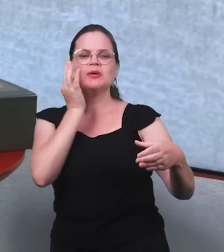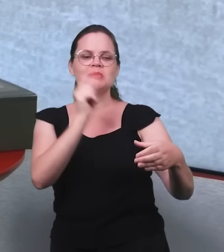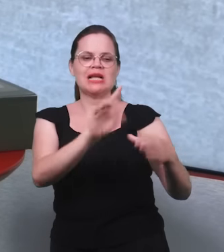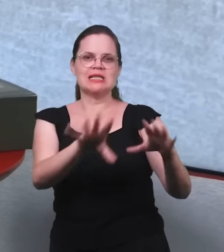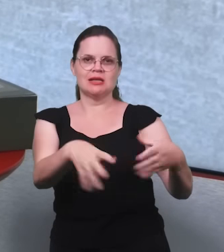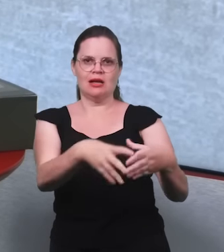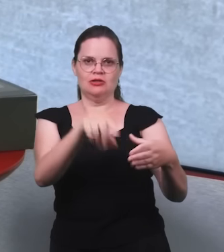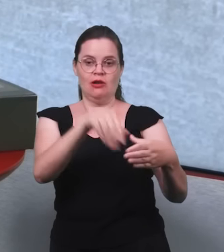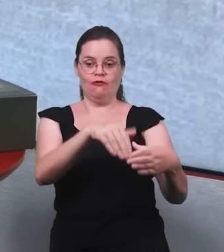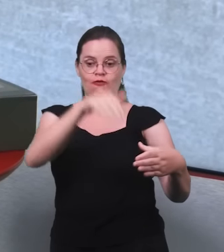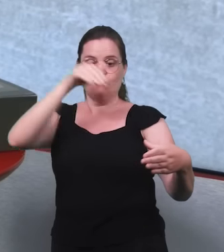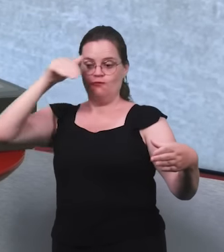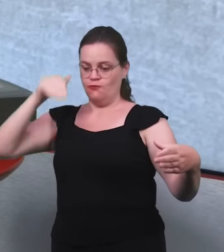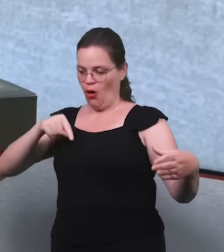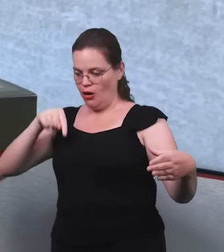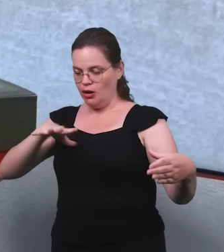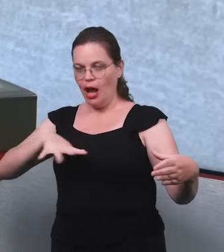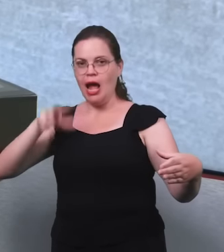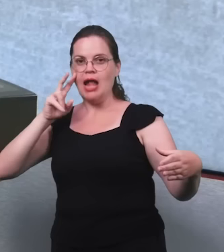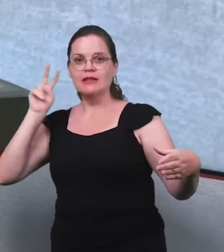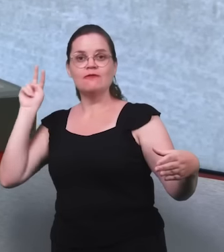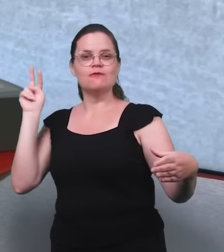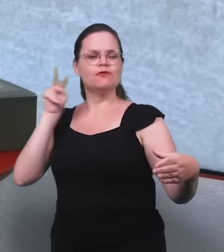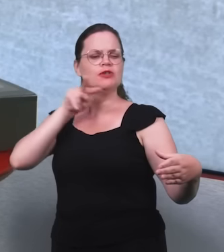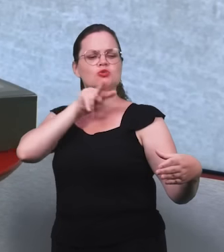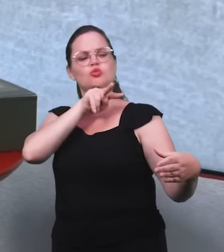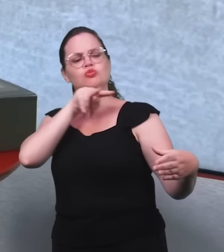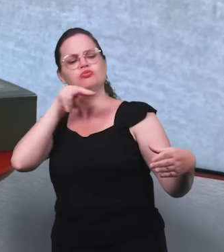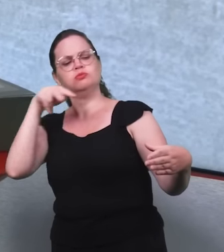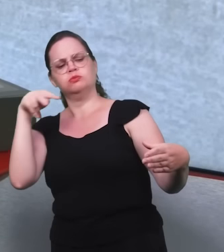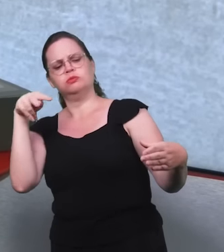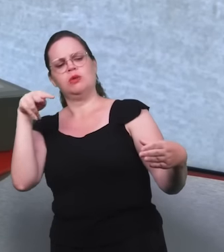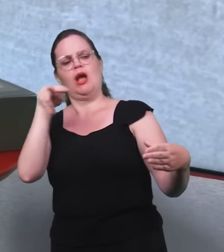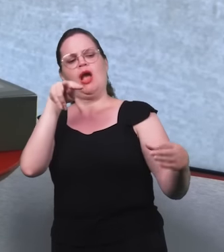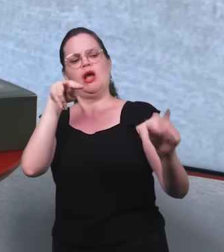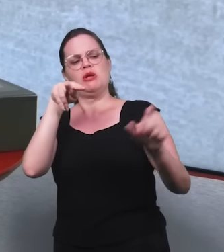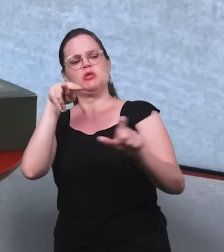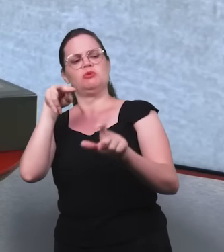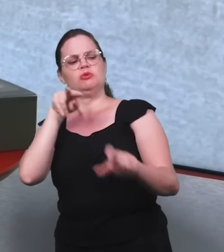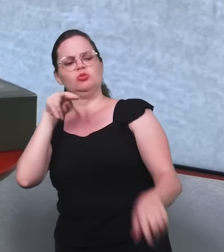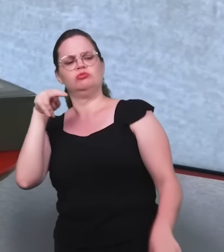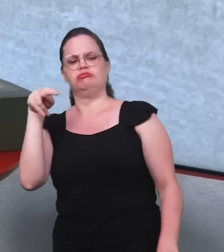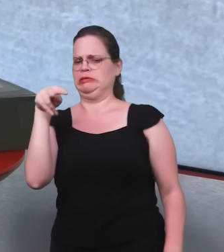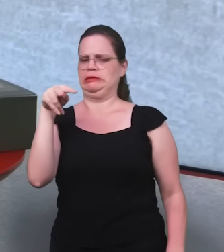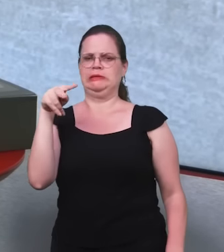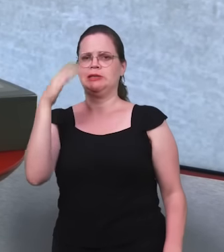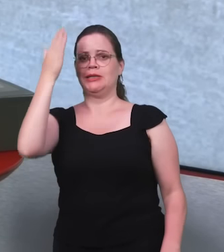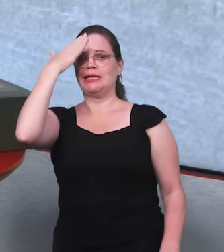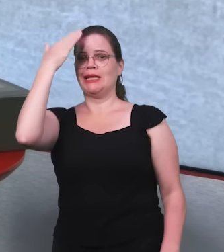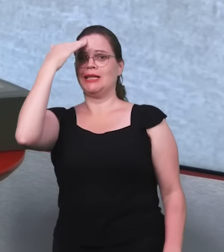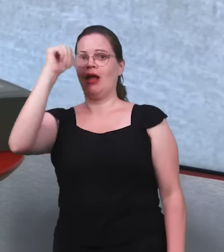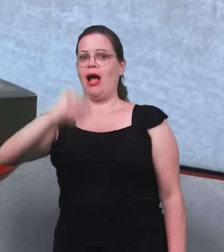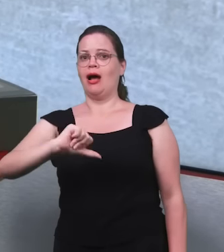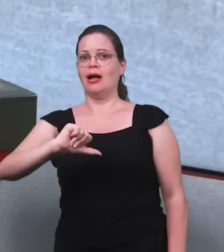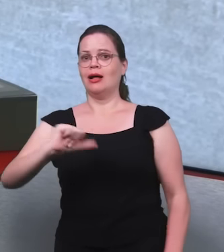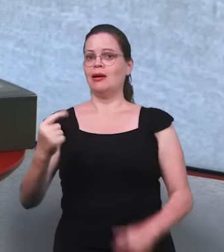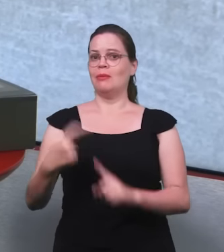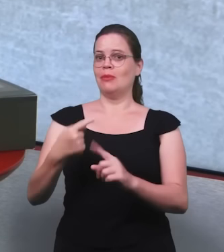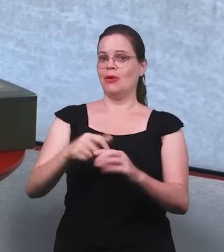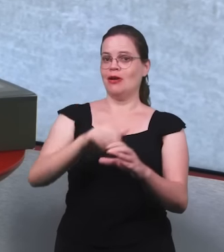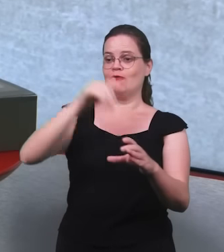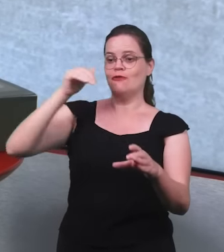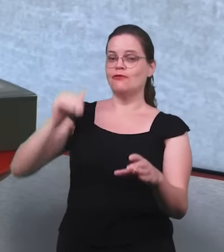presencial, eles tiveram então uma visão distorcida daquilo que eles viam ali, porque eles estavam ausentes, estavam